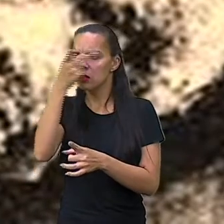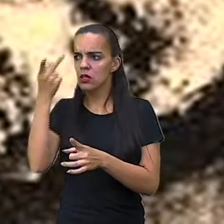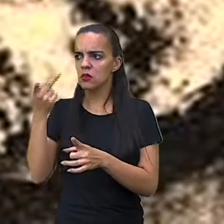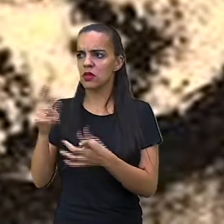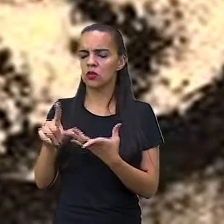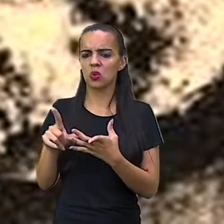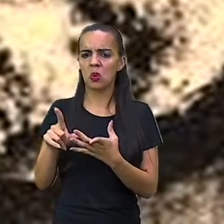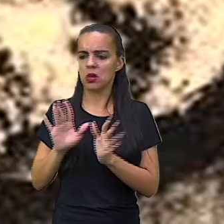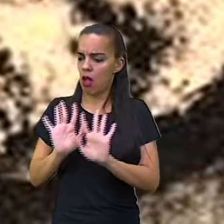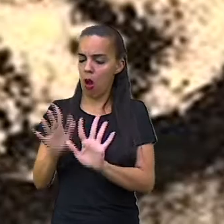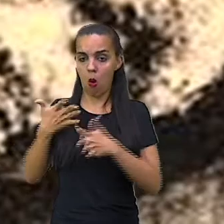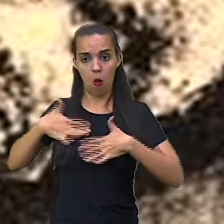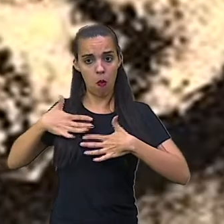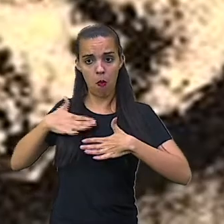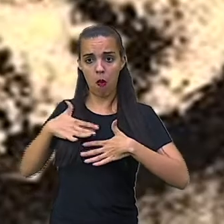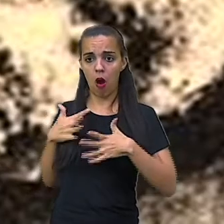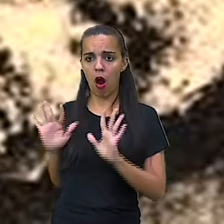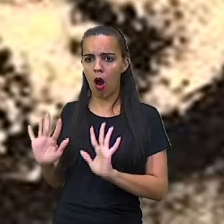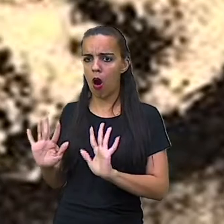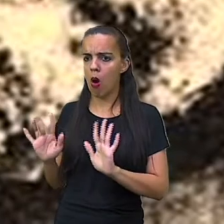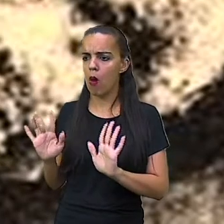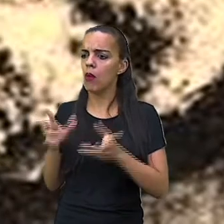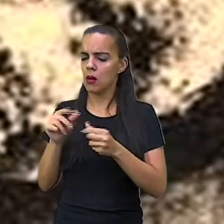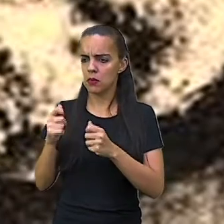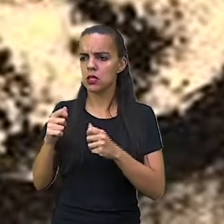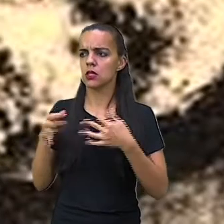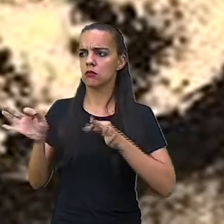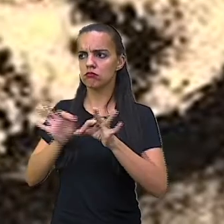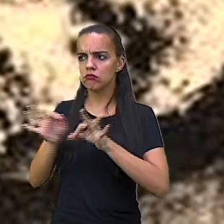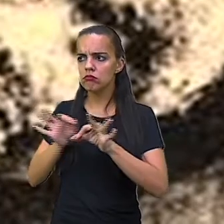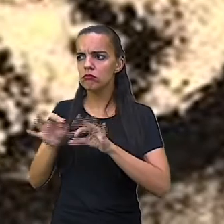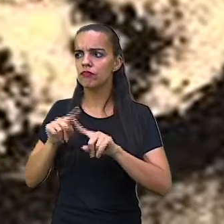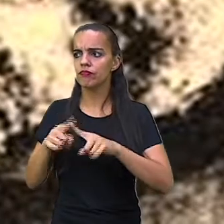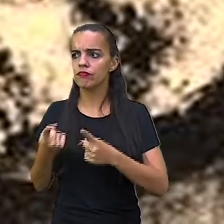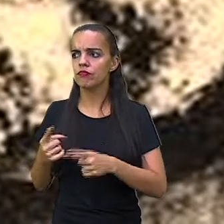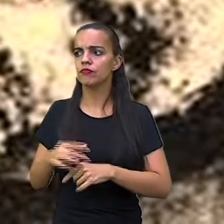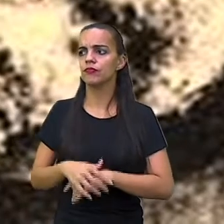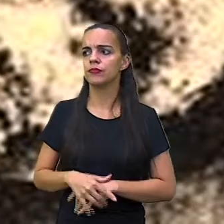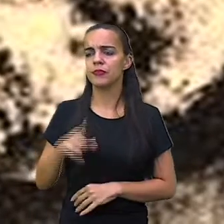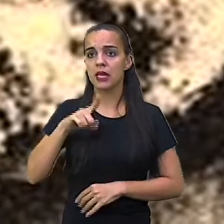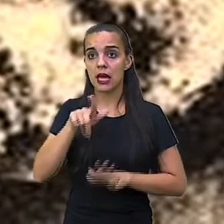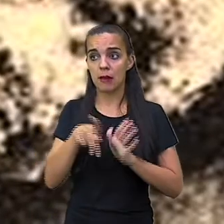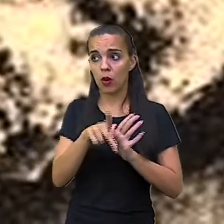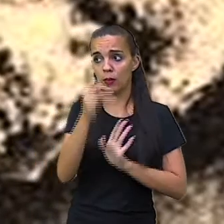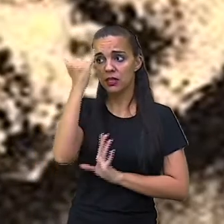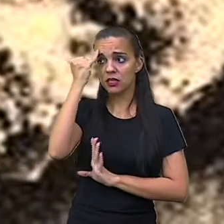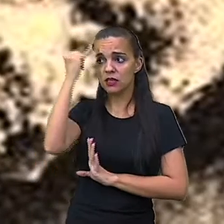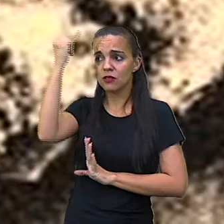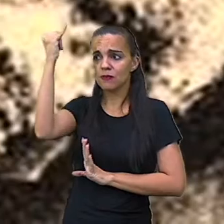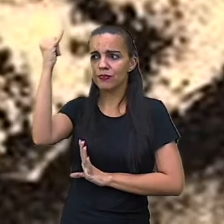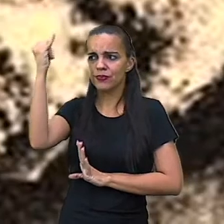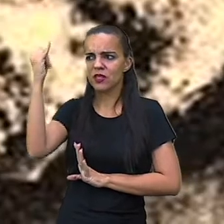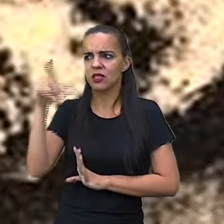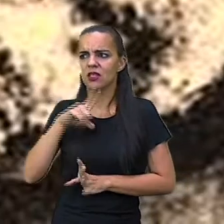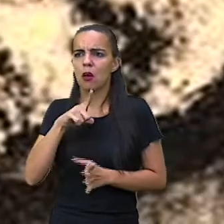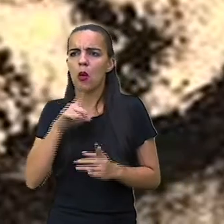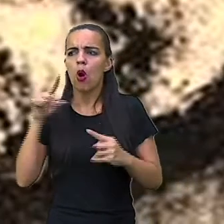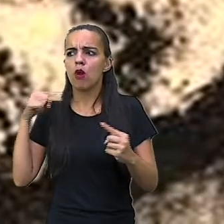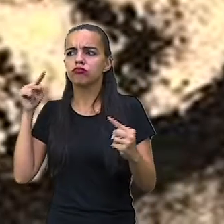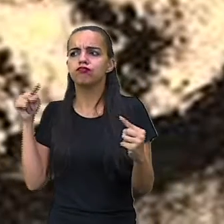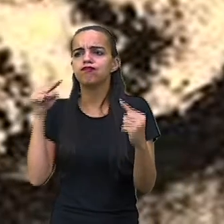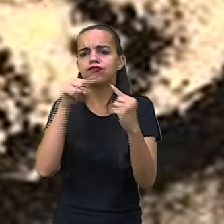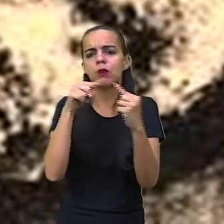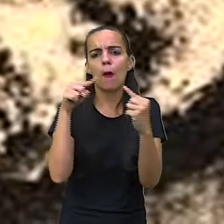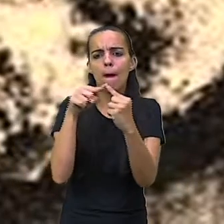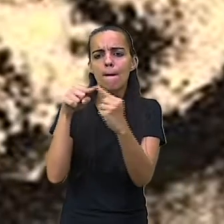funcionam desse jeito. A principal diferença entre uma e outra ideologia tem a ver com os métodos